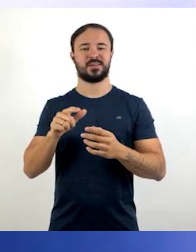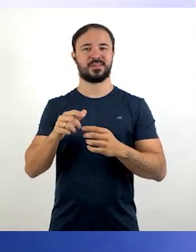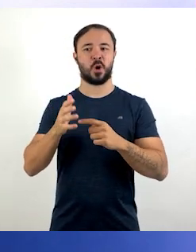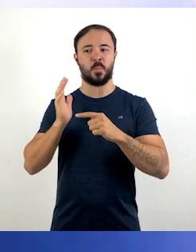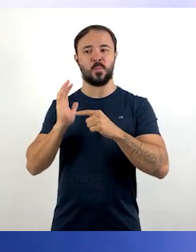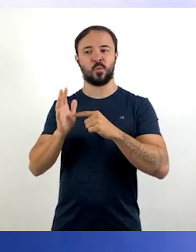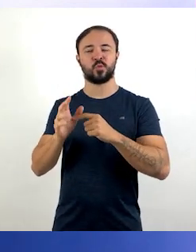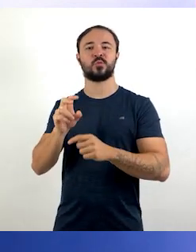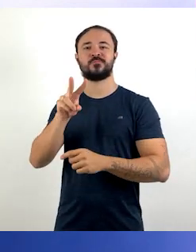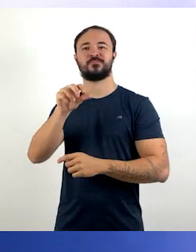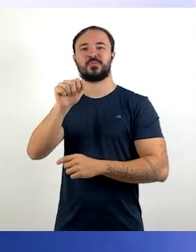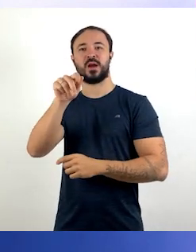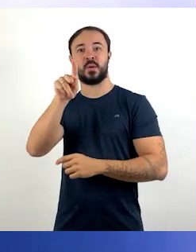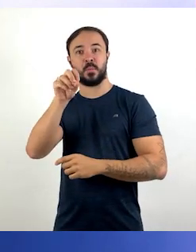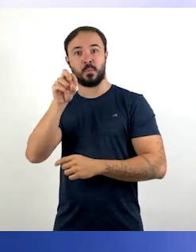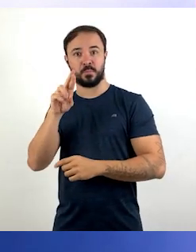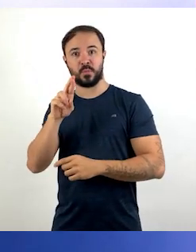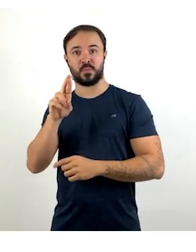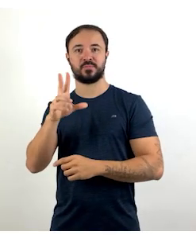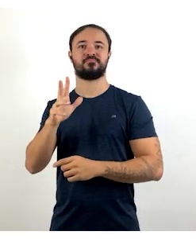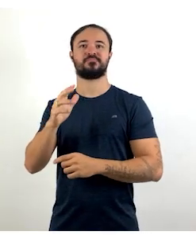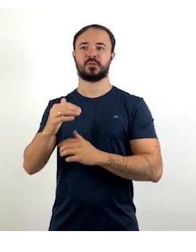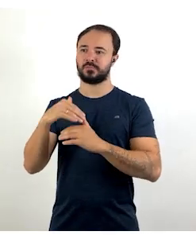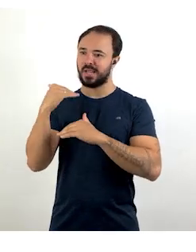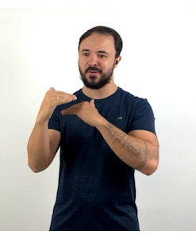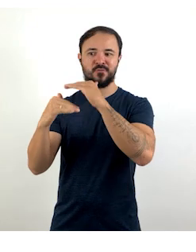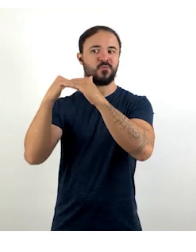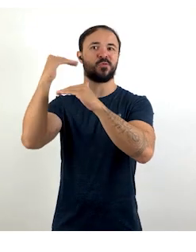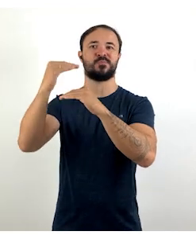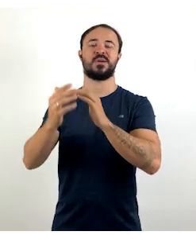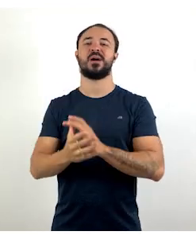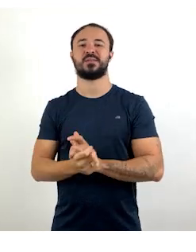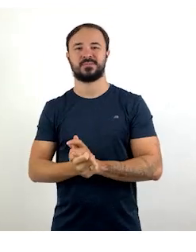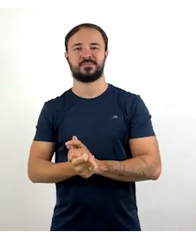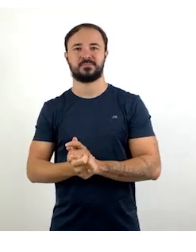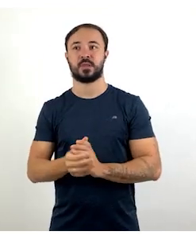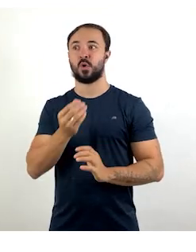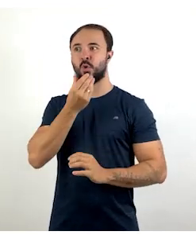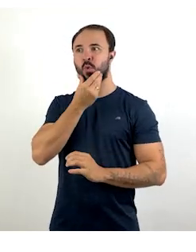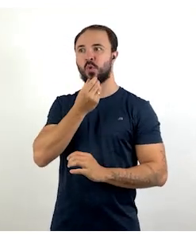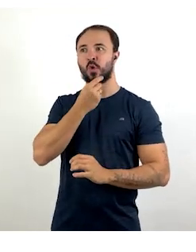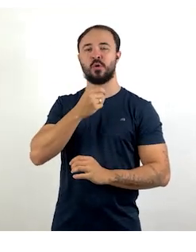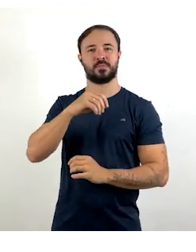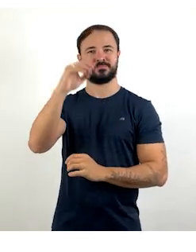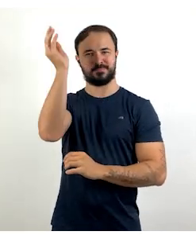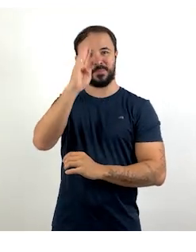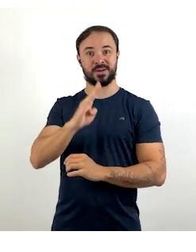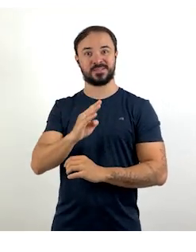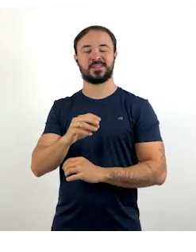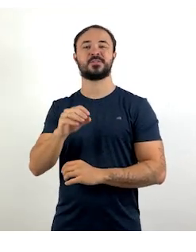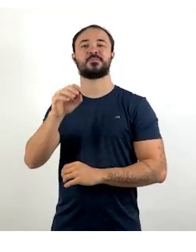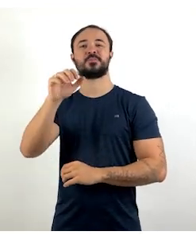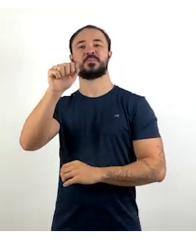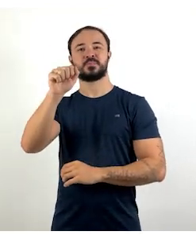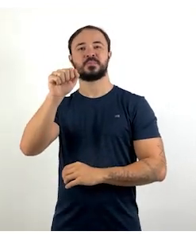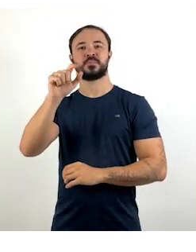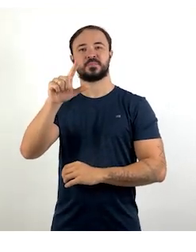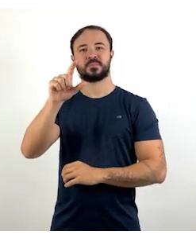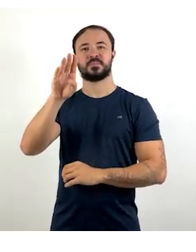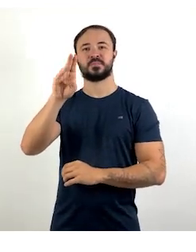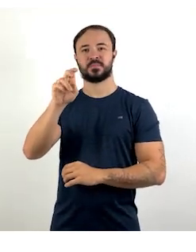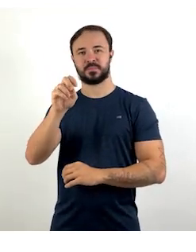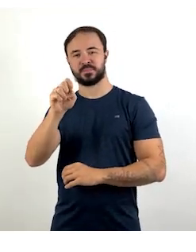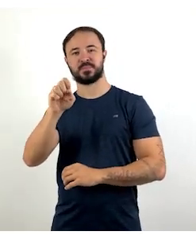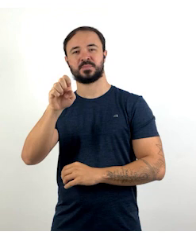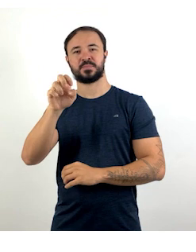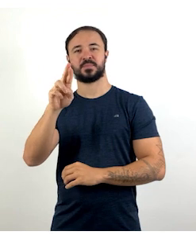evolução do motor a vapor e nós temos aqui na imagem o 14 bis, pilotado pelo brasileiro Alberto Santos Dumont. Ele, em